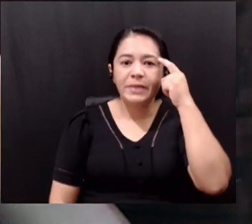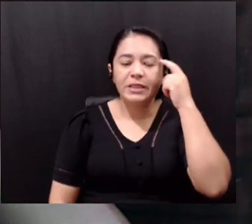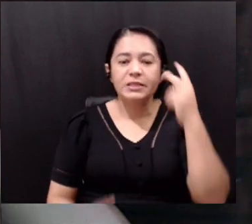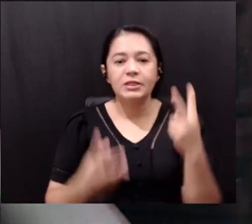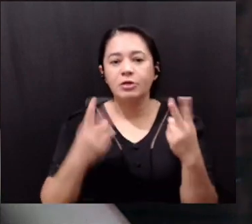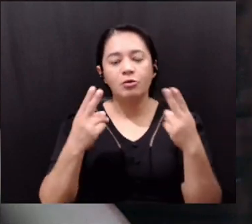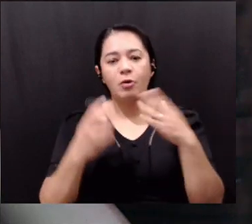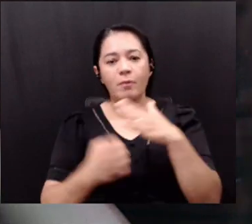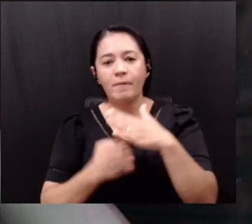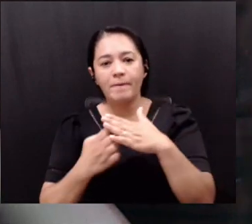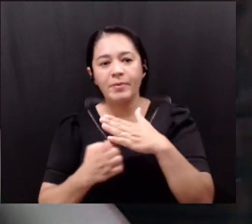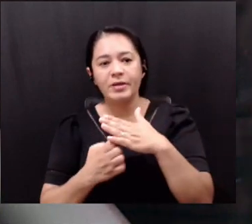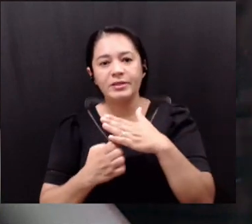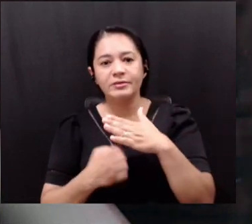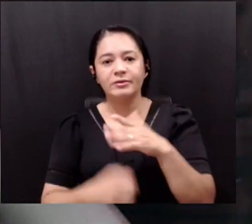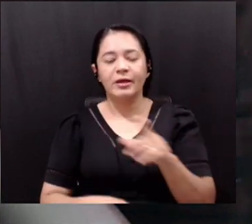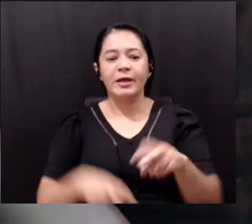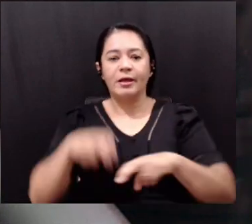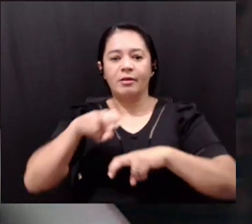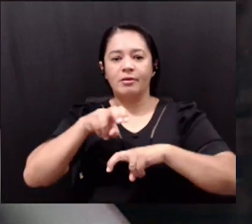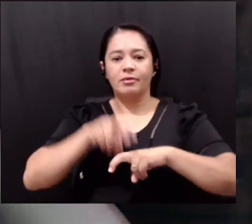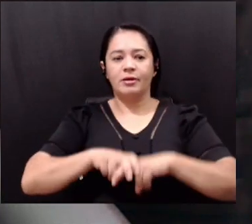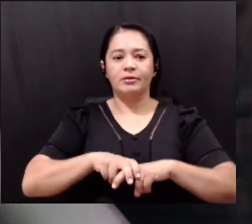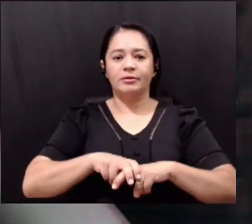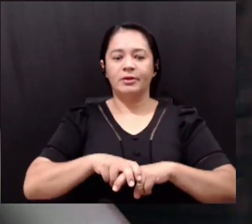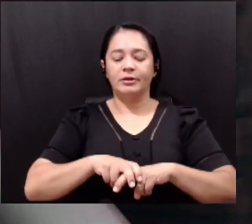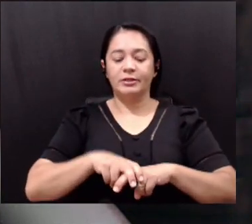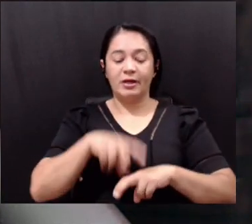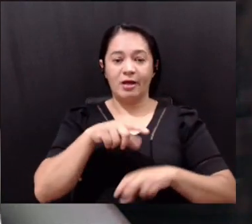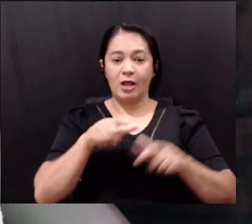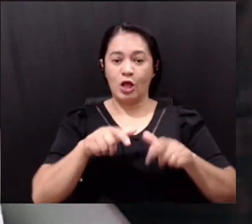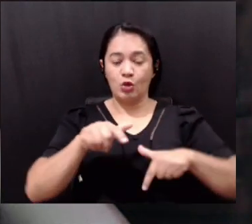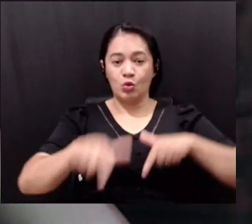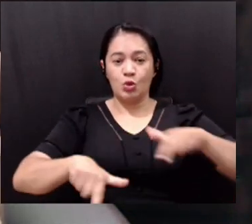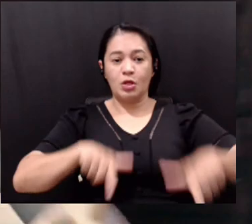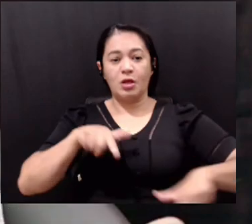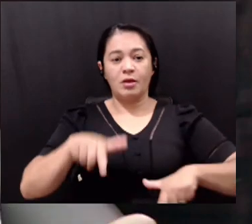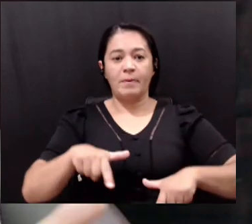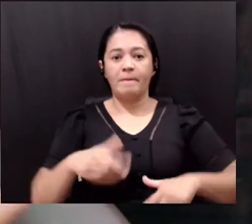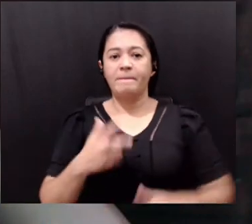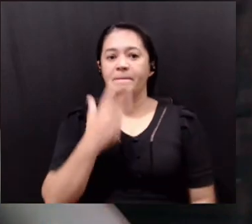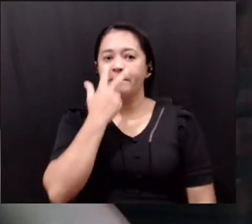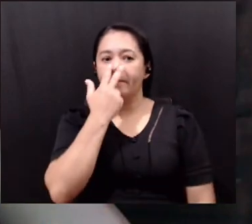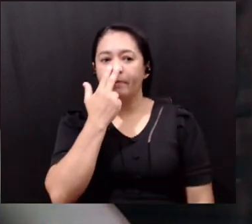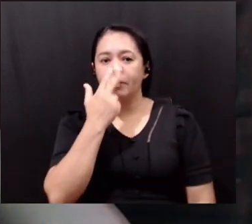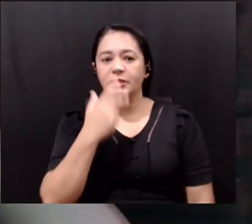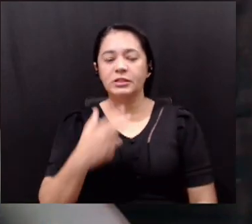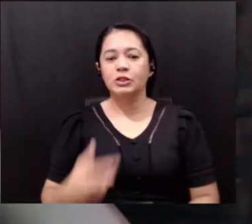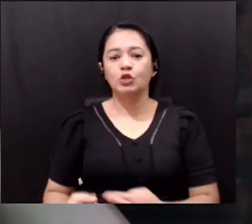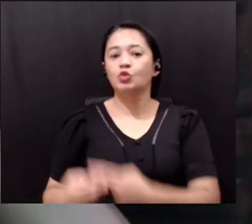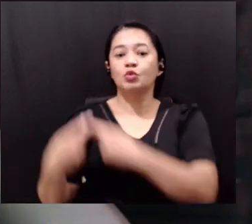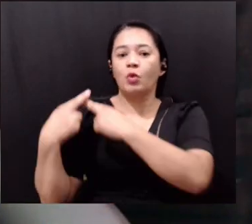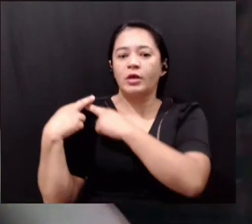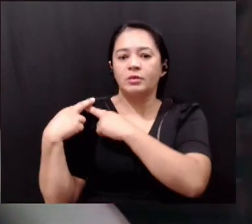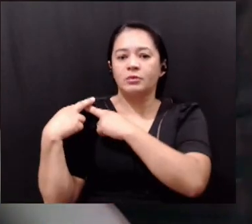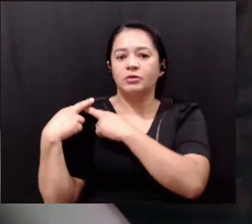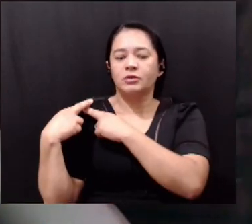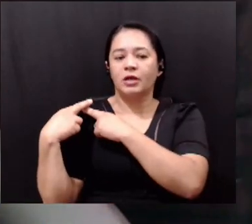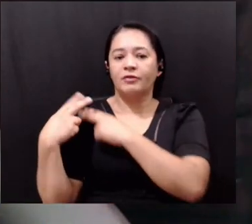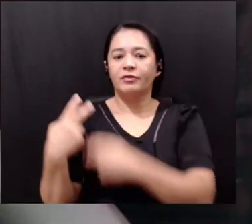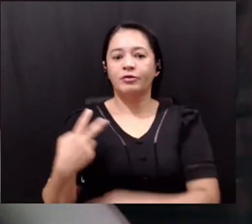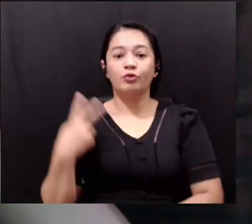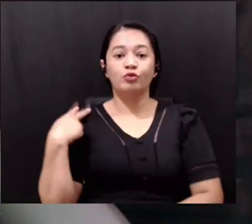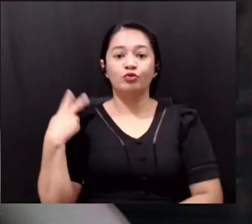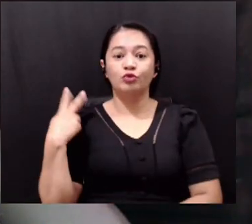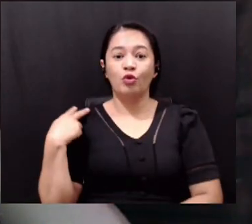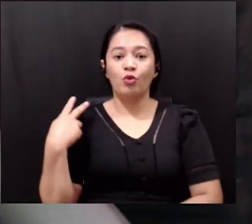Ela senta, né, naquele lugar de trabalho como se ela fosse a dona da empresa, né? Então isso faz com que